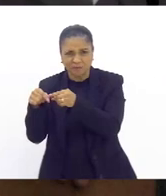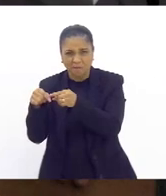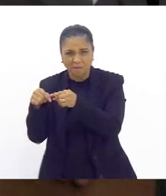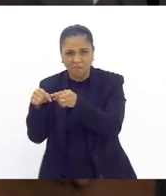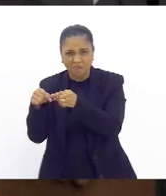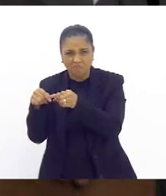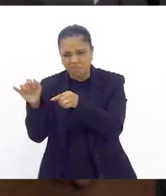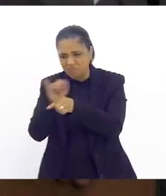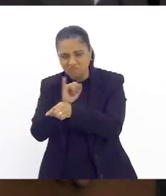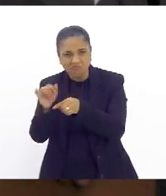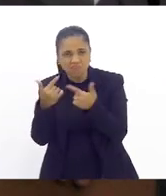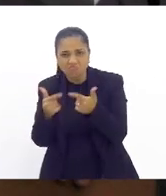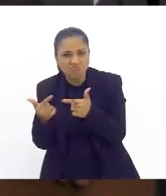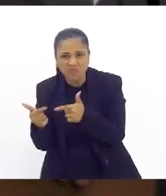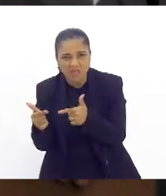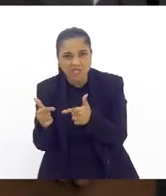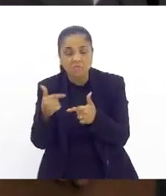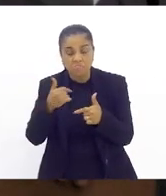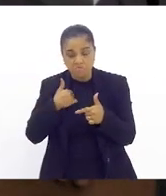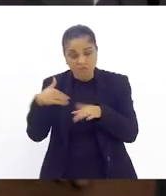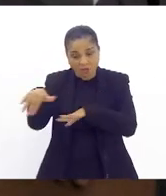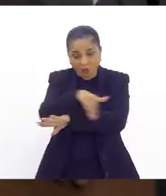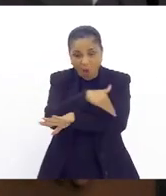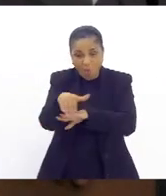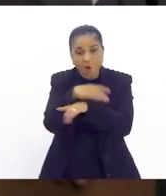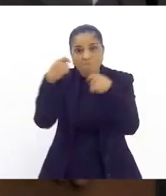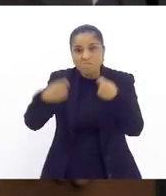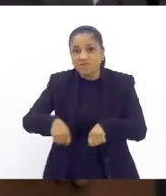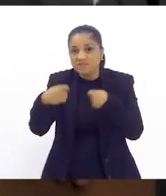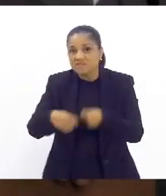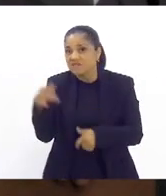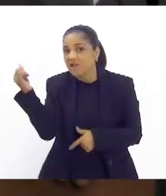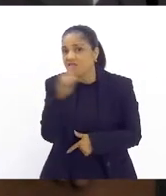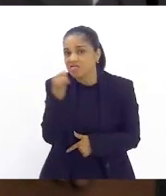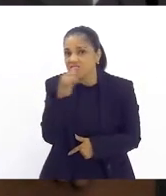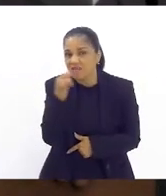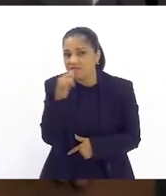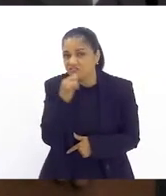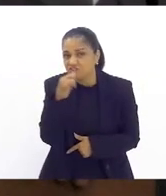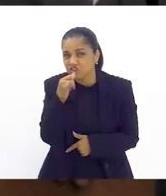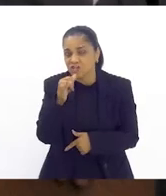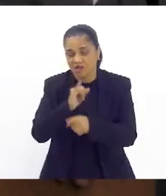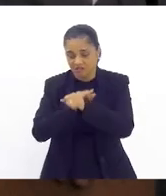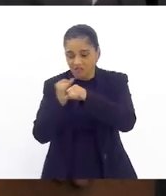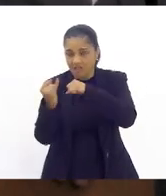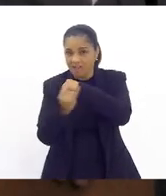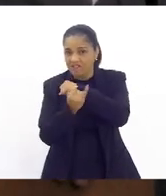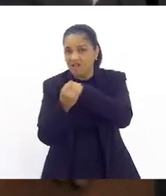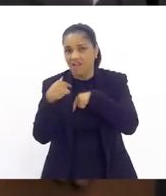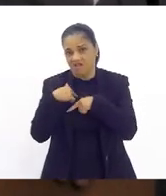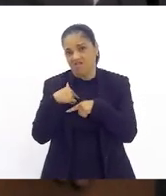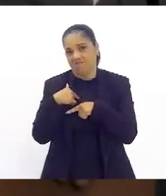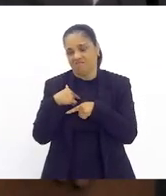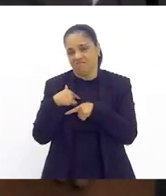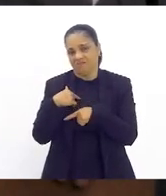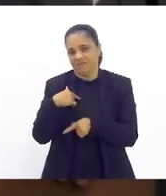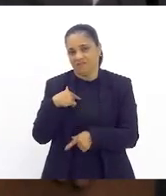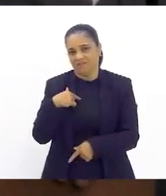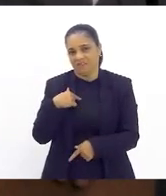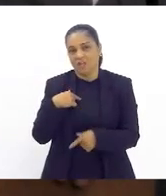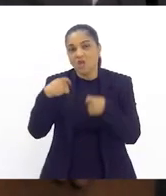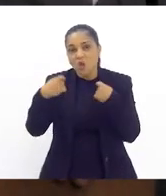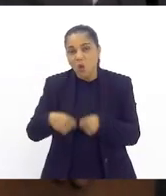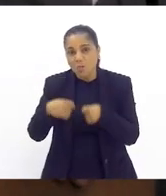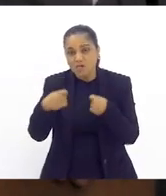rede baixa nas minhas ruas nas ruas da Ilha Eu quero um relógio eu quero